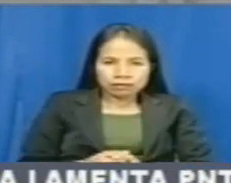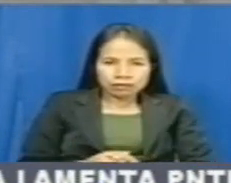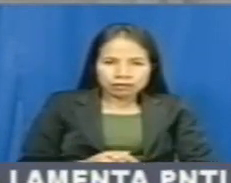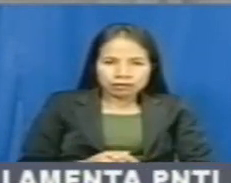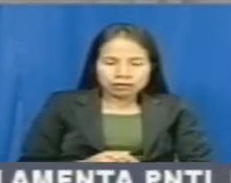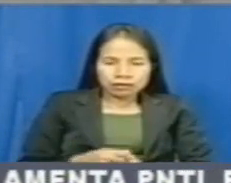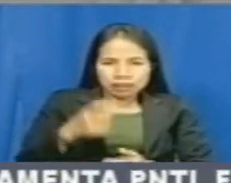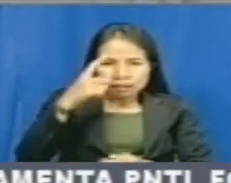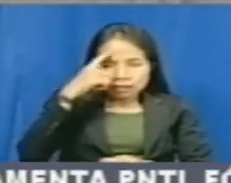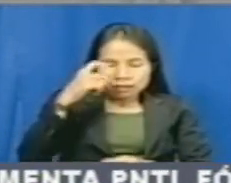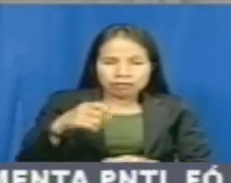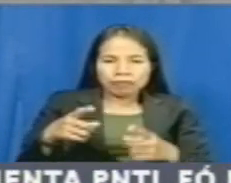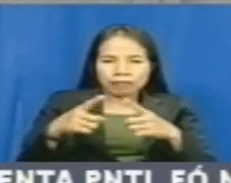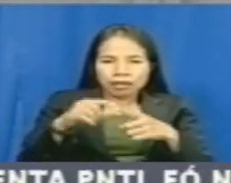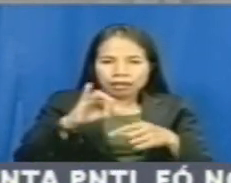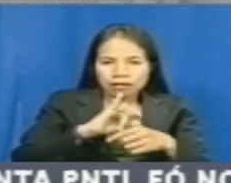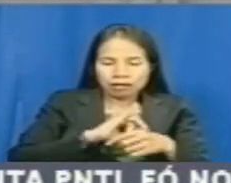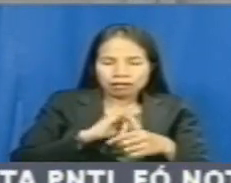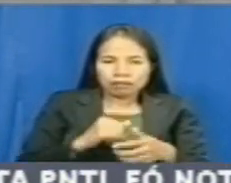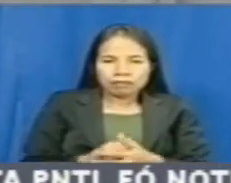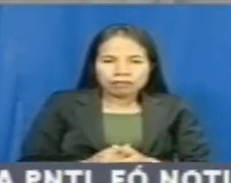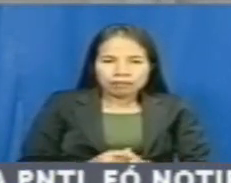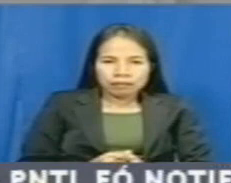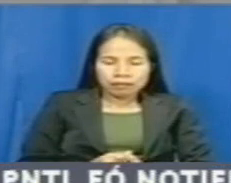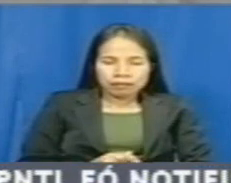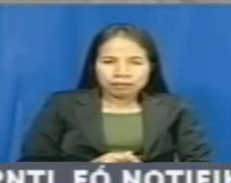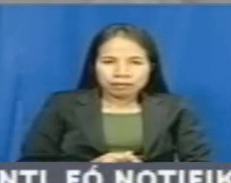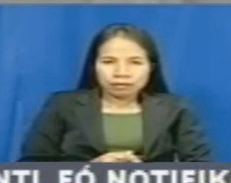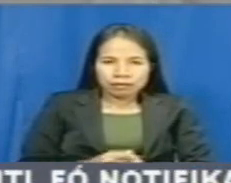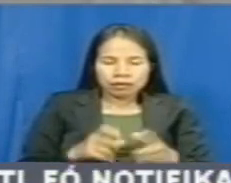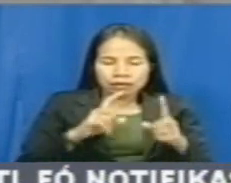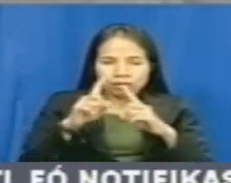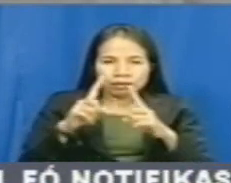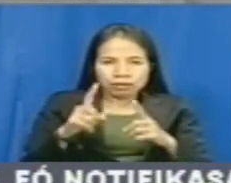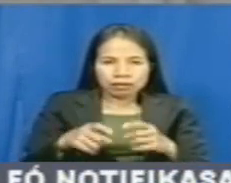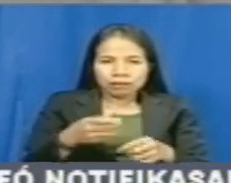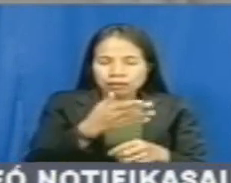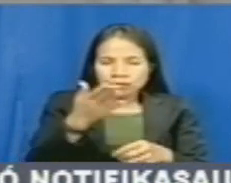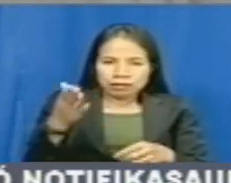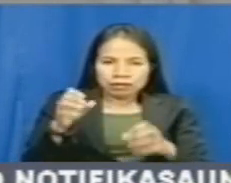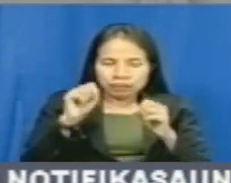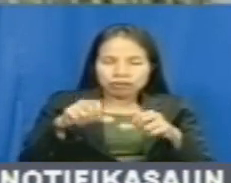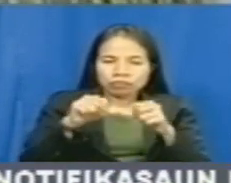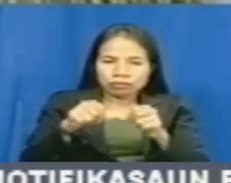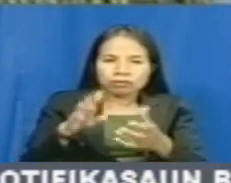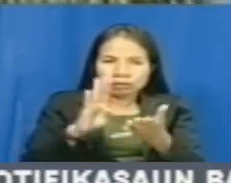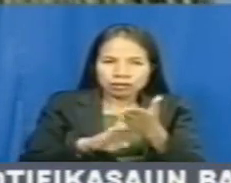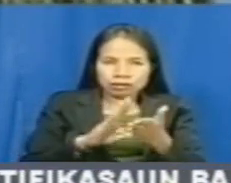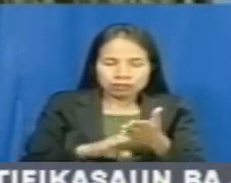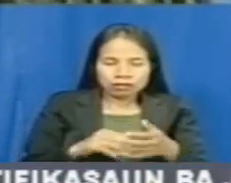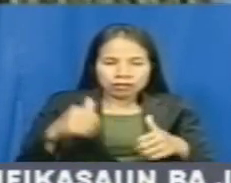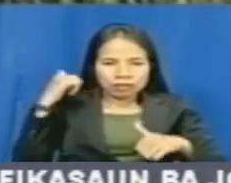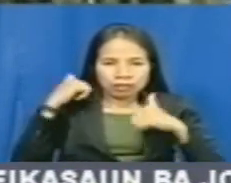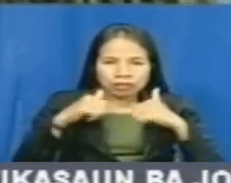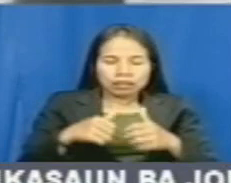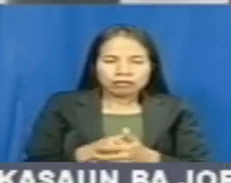Fale de nem a casa bahau. A colega se procura se não toma a licença com tudo na escola. Enquanto atividades